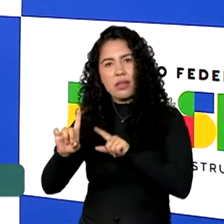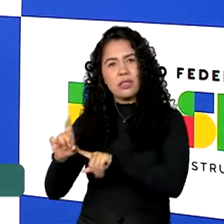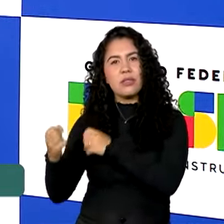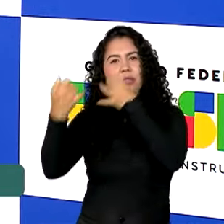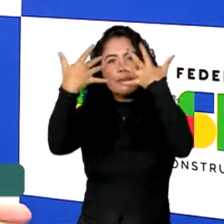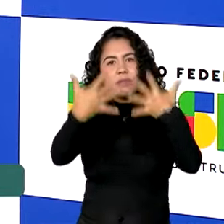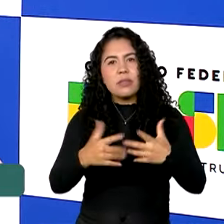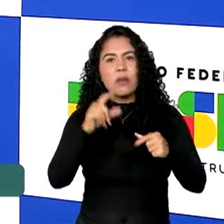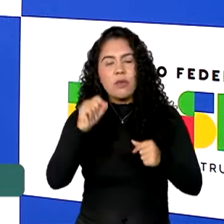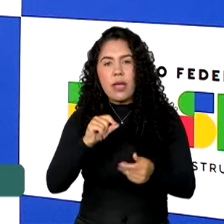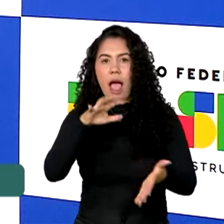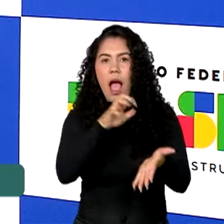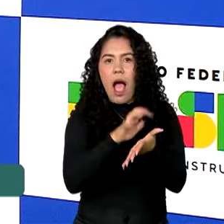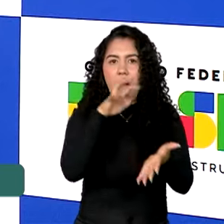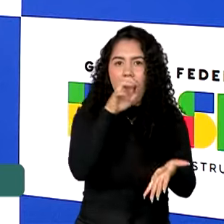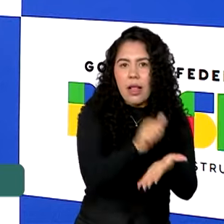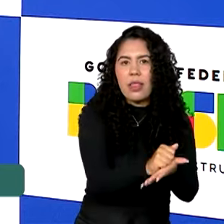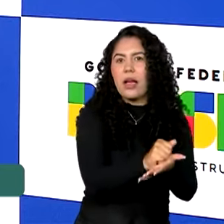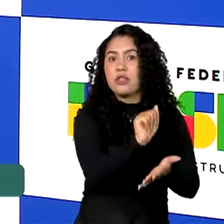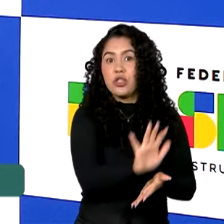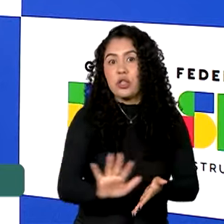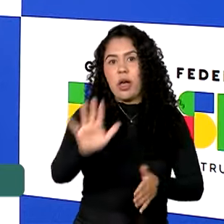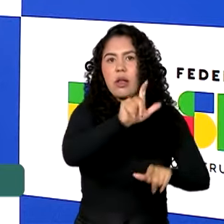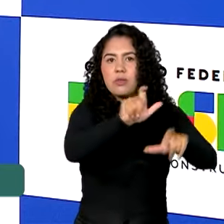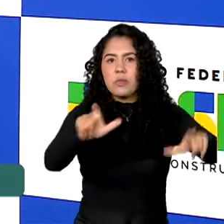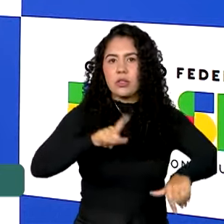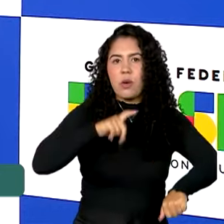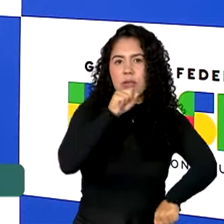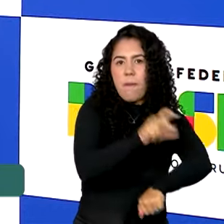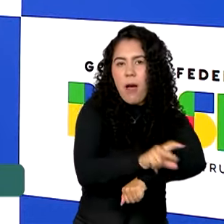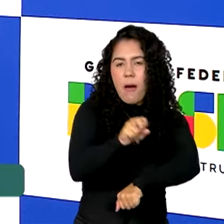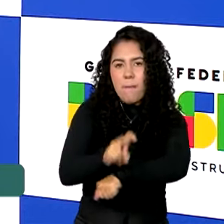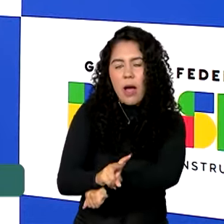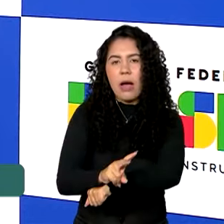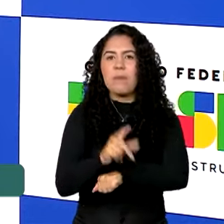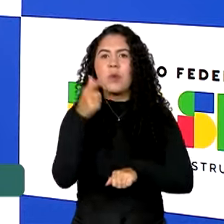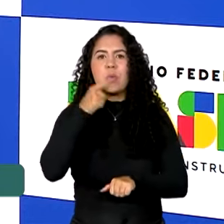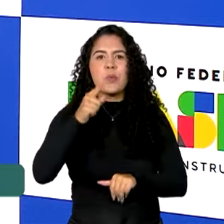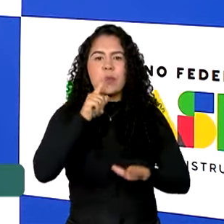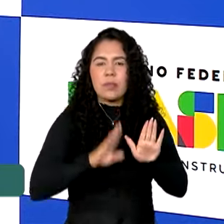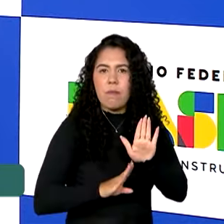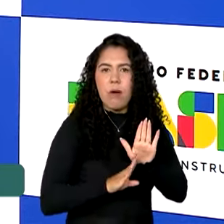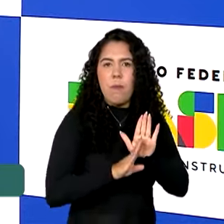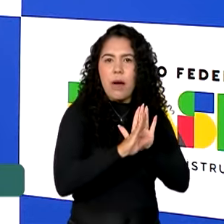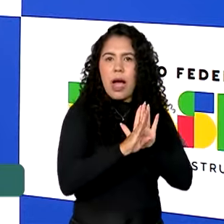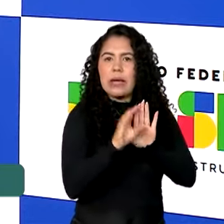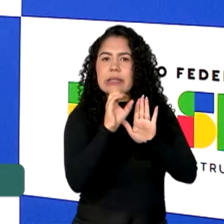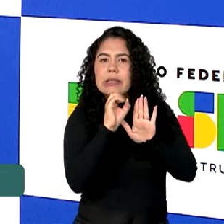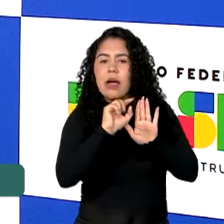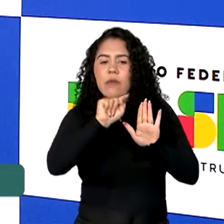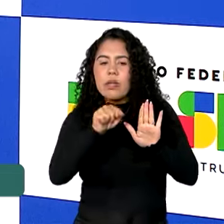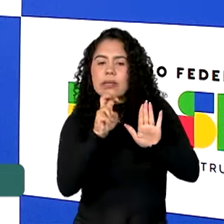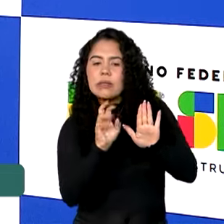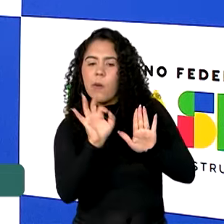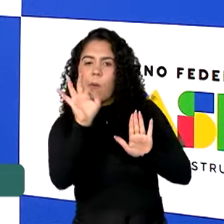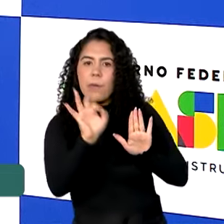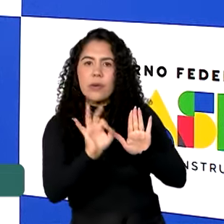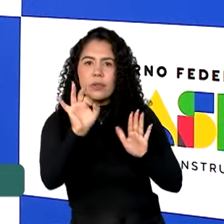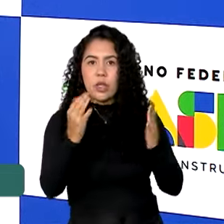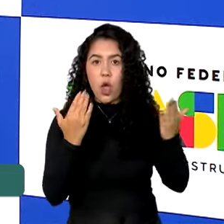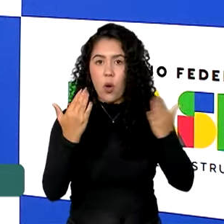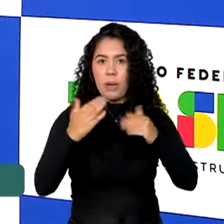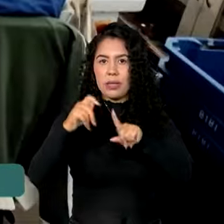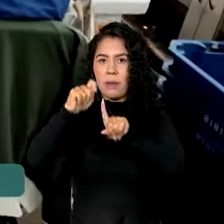de Empregados e Desempregados. O resultado representa um aumento de quase 0,5 ponto percentual em relação ao